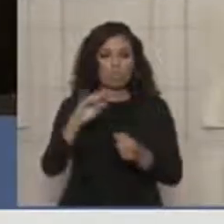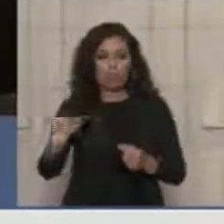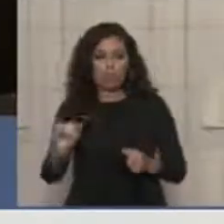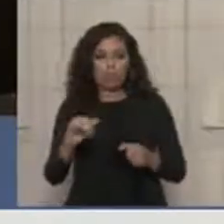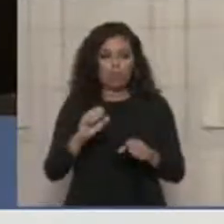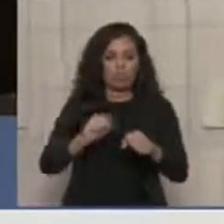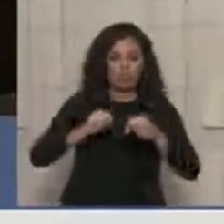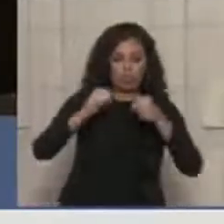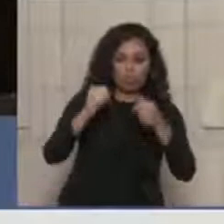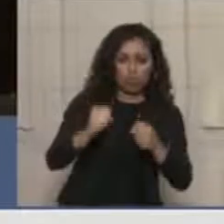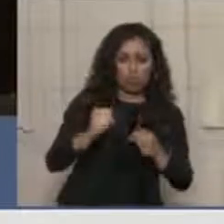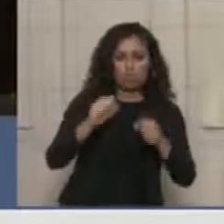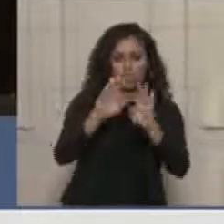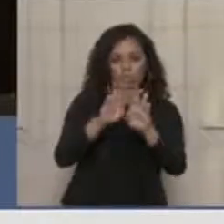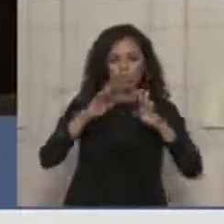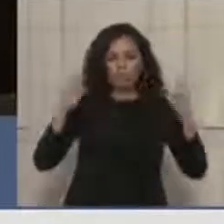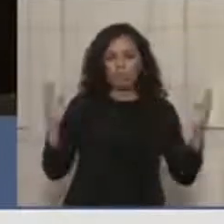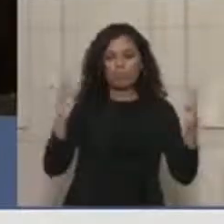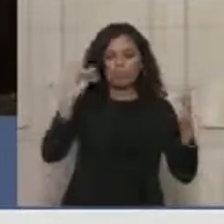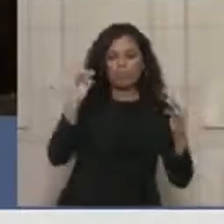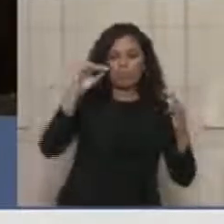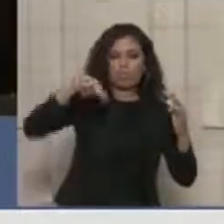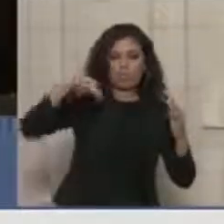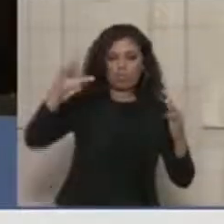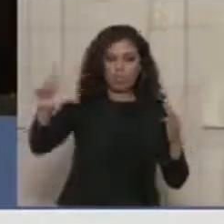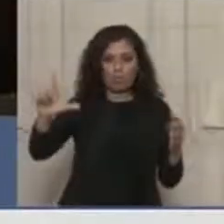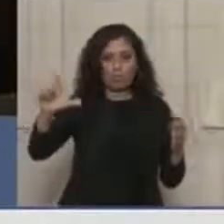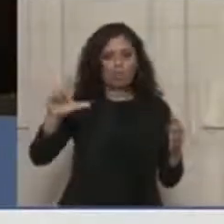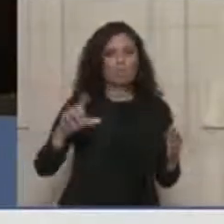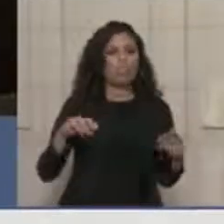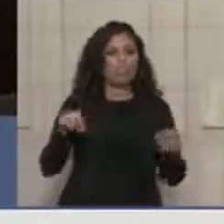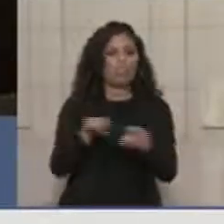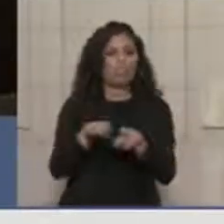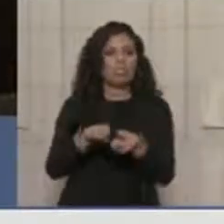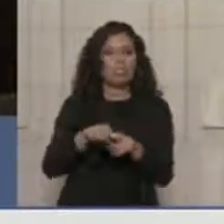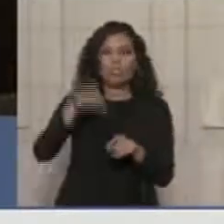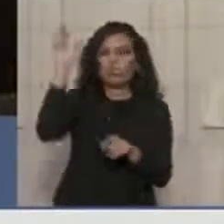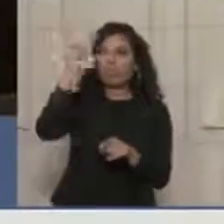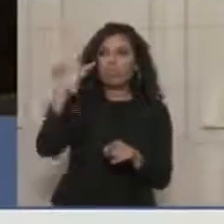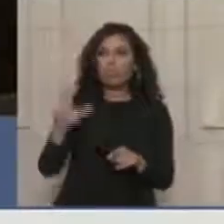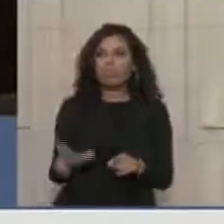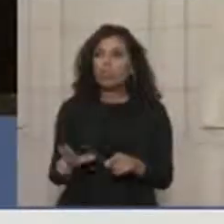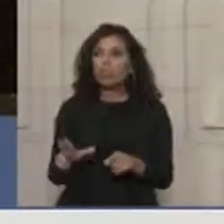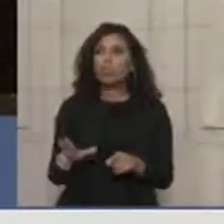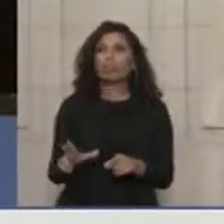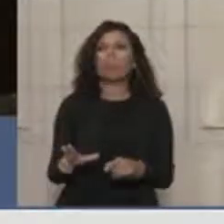esforços para que o IML seja reaberto. E outra é a iluminação da rodovia da Morte de